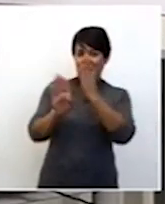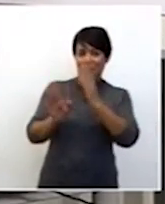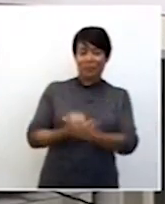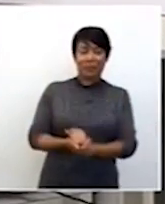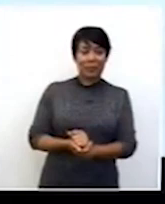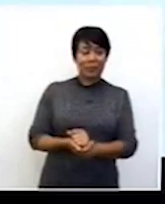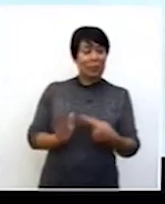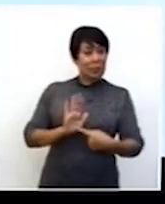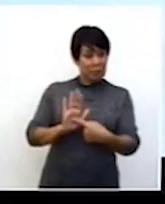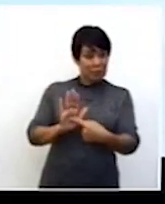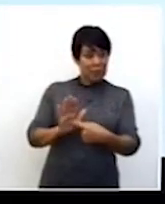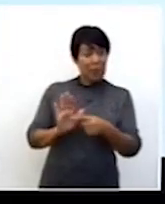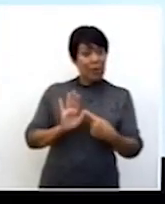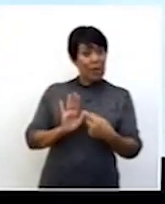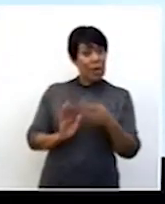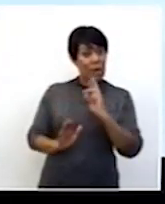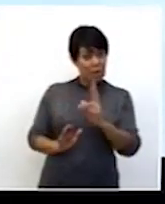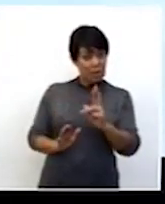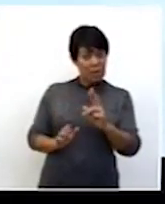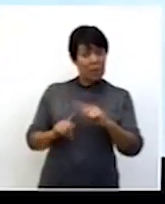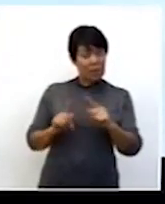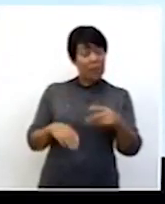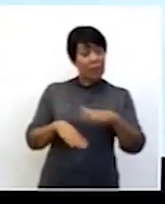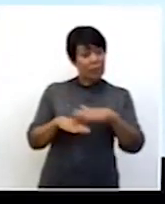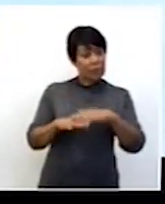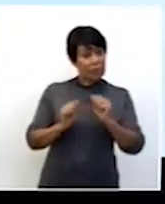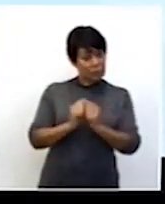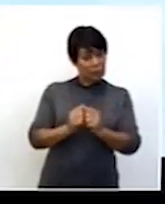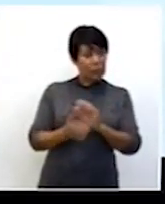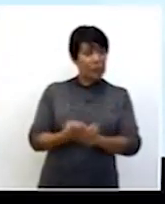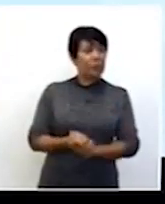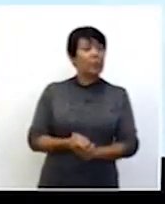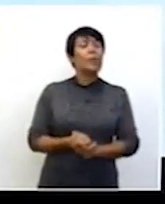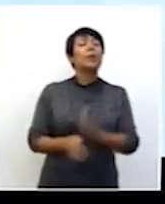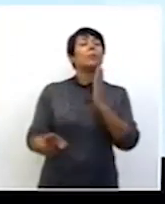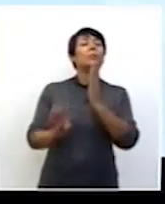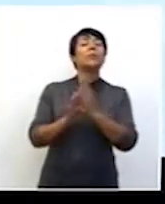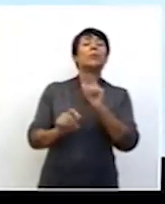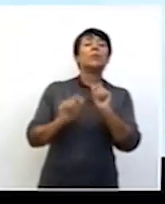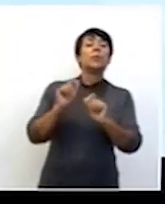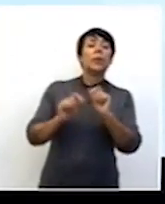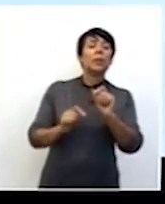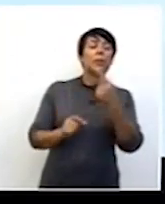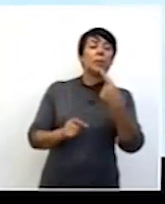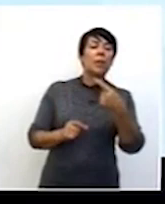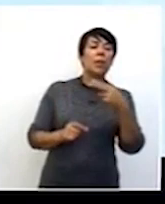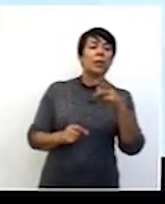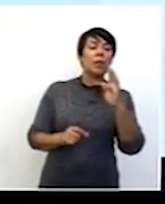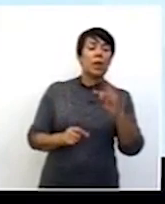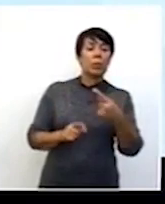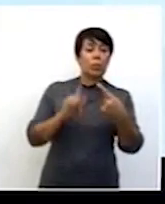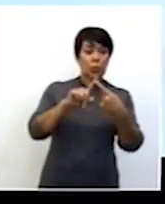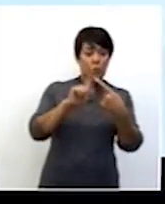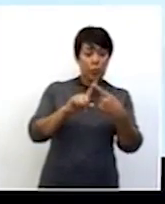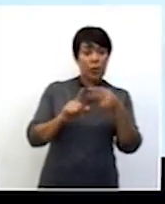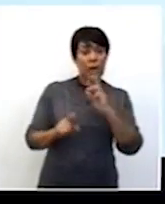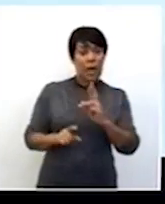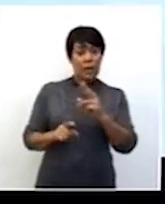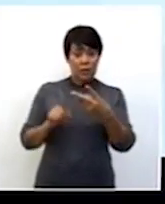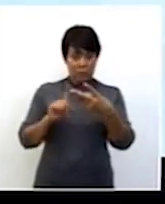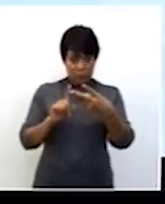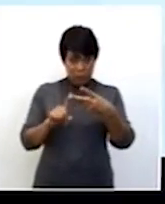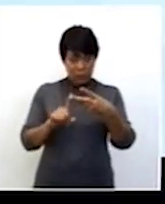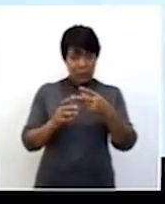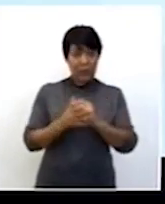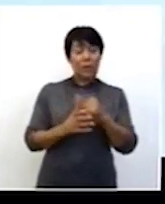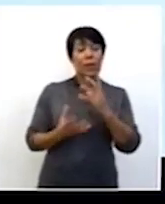de vocês vai aparecer a resposta, mas eu vou fazer com vocês, tá? Então, eu identifico, o primeiro termo é 1, a razão é 2, e eu